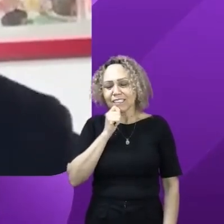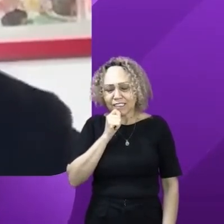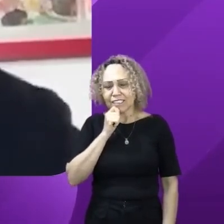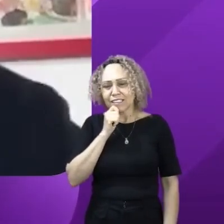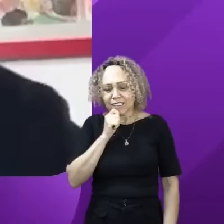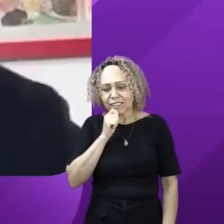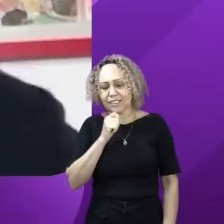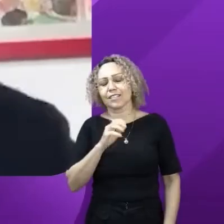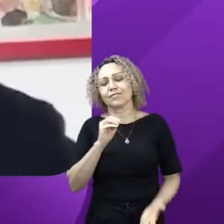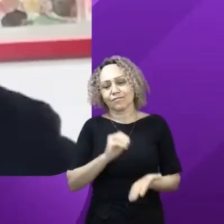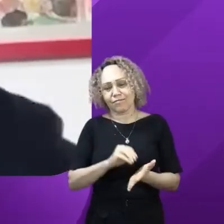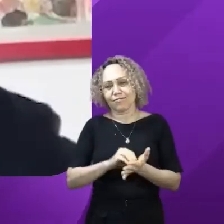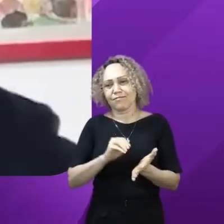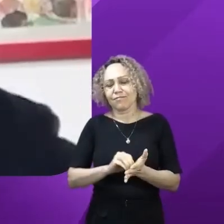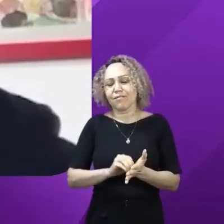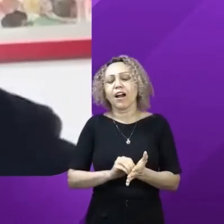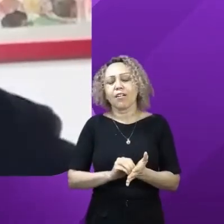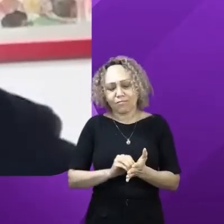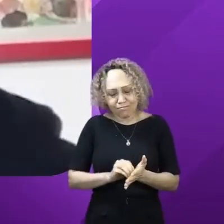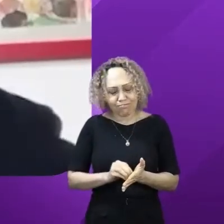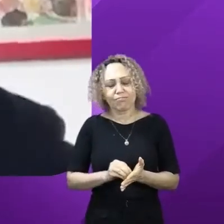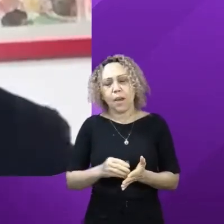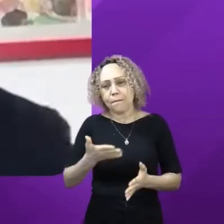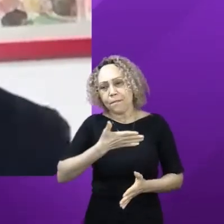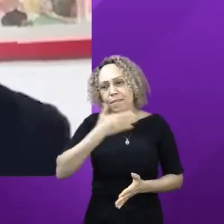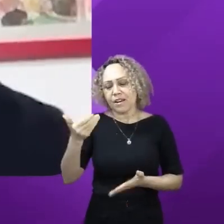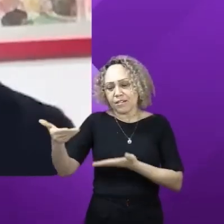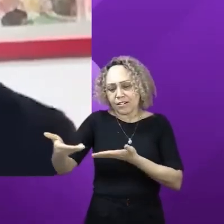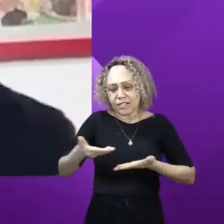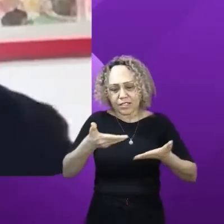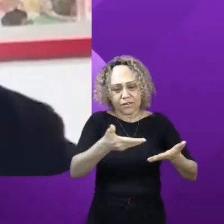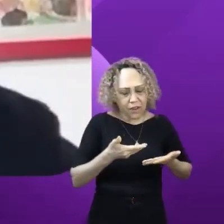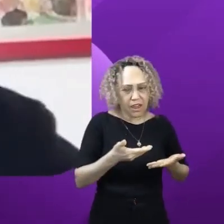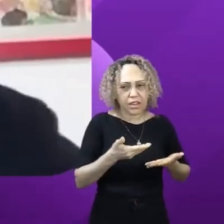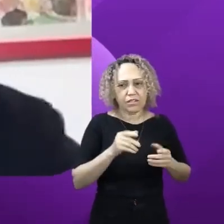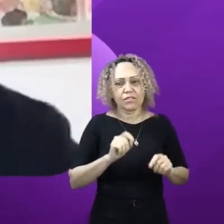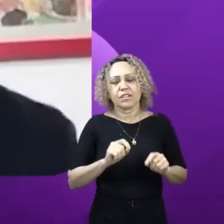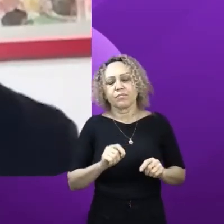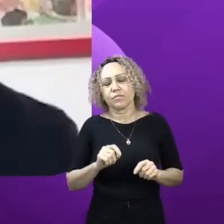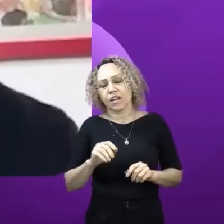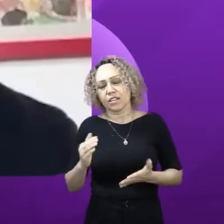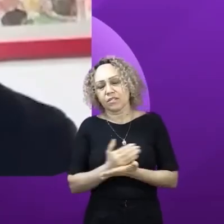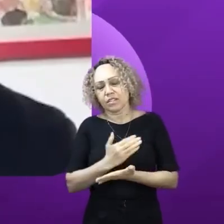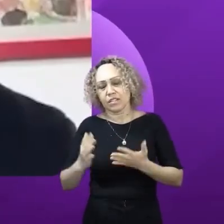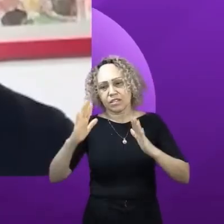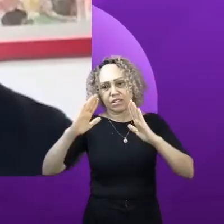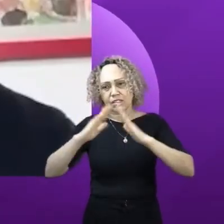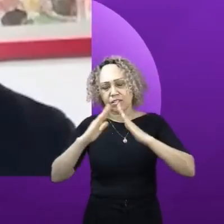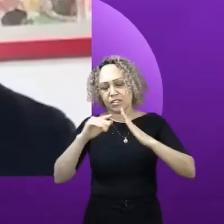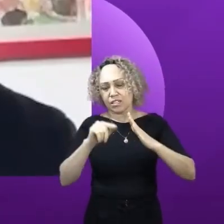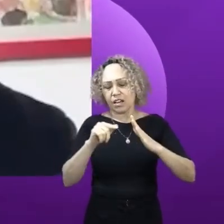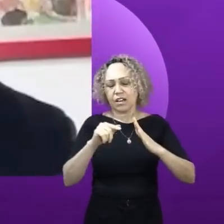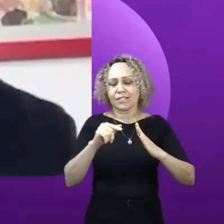partidários para encontrar esse afeto que não tem dentro de casa, entre amigos, conversas, amizades que acontecem dentro